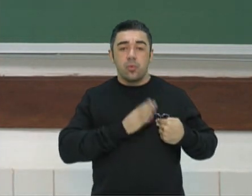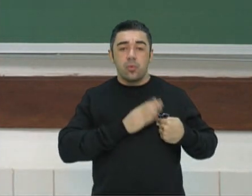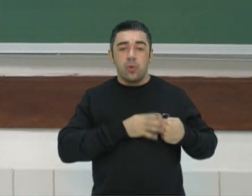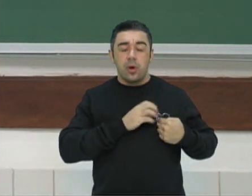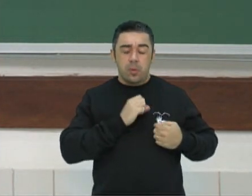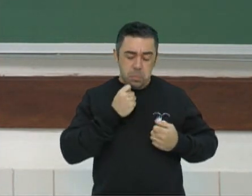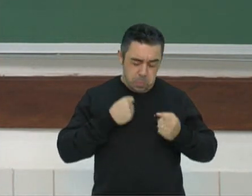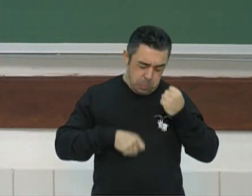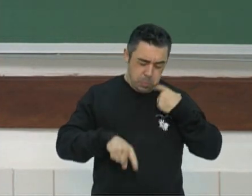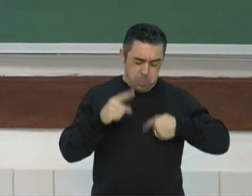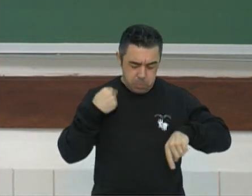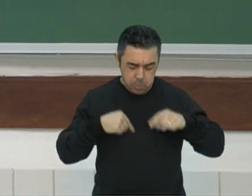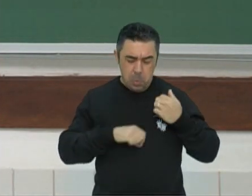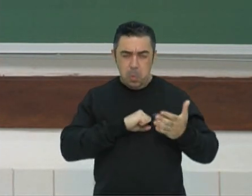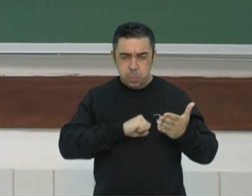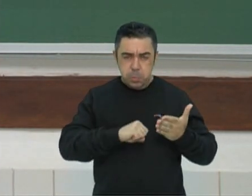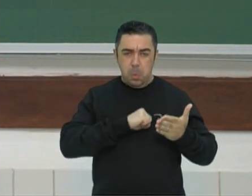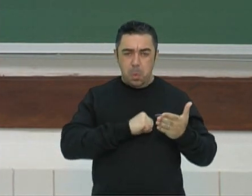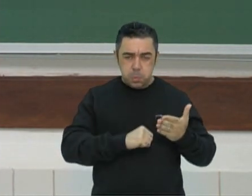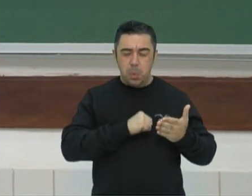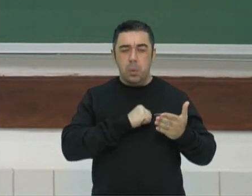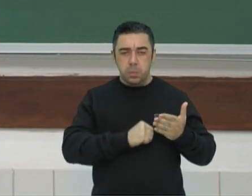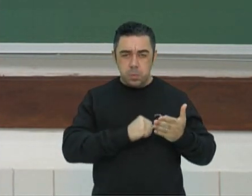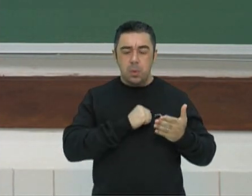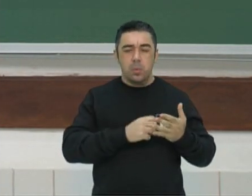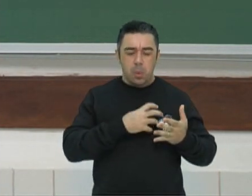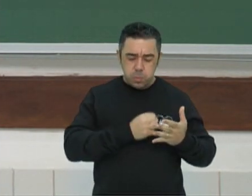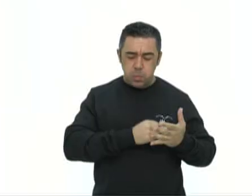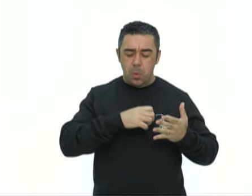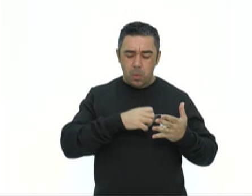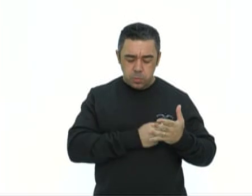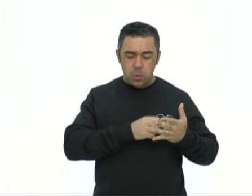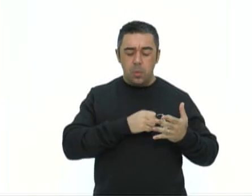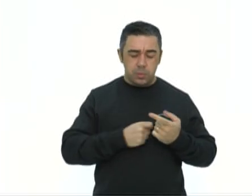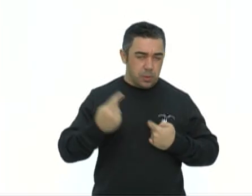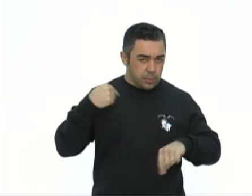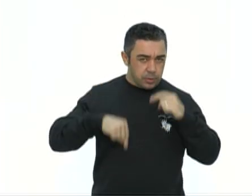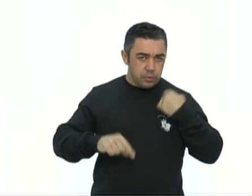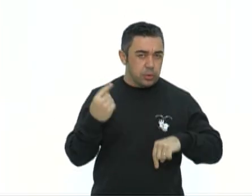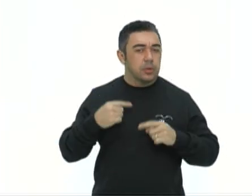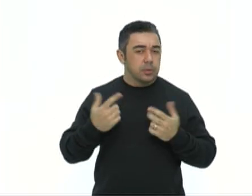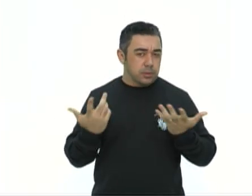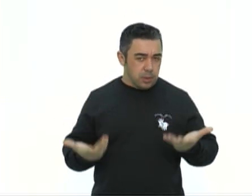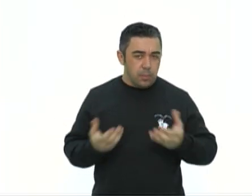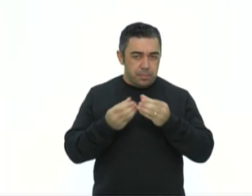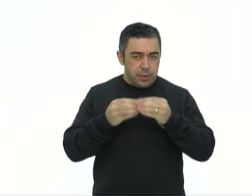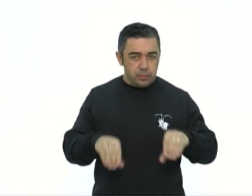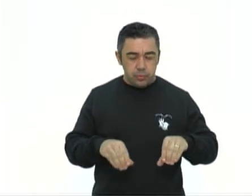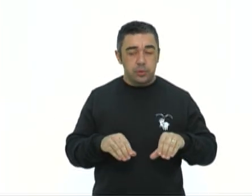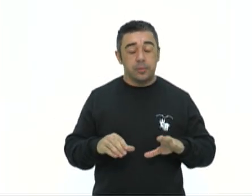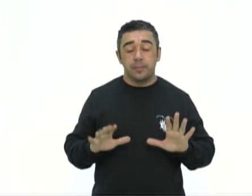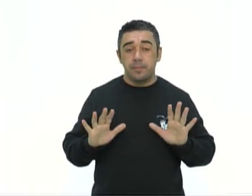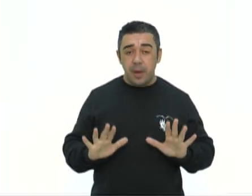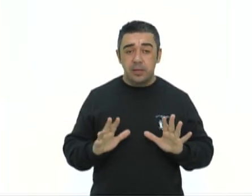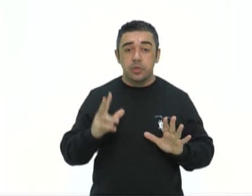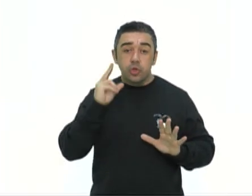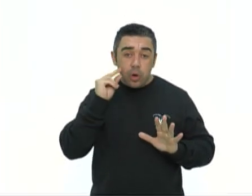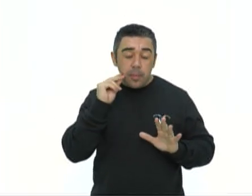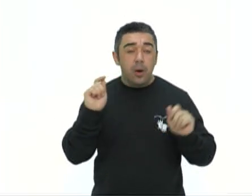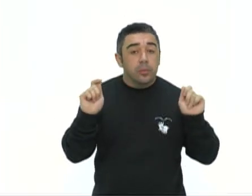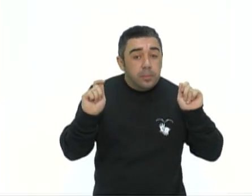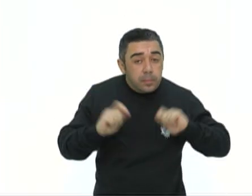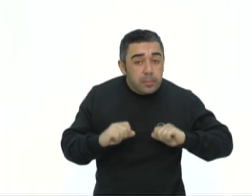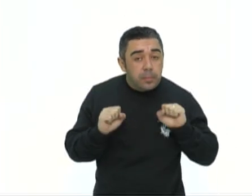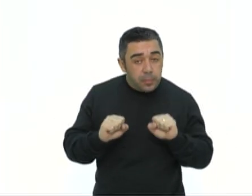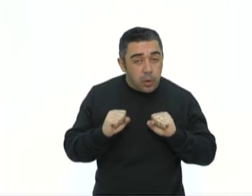trabalhar, fazer o seu serviço, né? Para todo o corpo, então ela tem seu prejuízo. Claro, em quantidades normais é desejável, né?